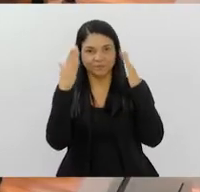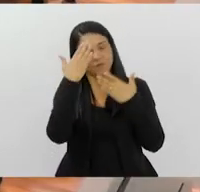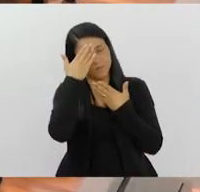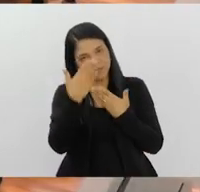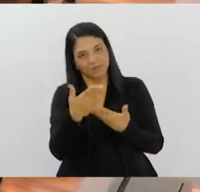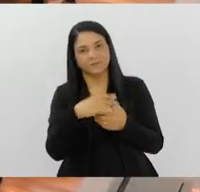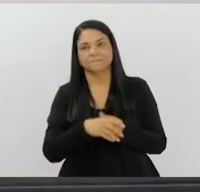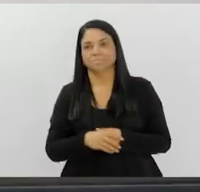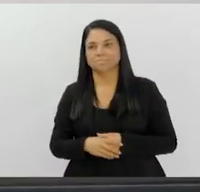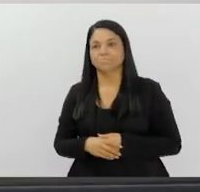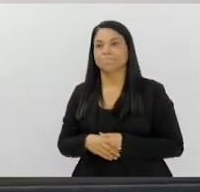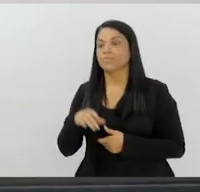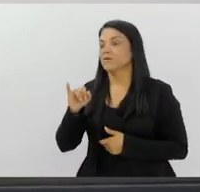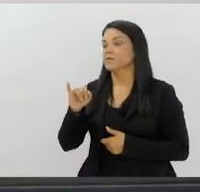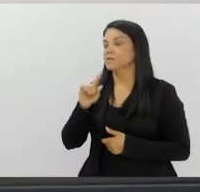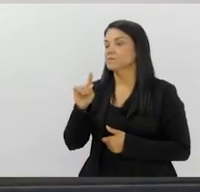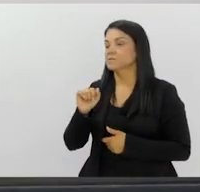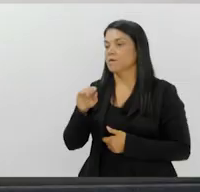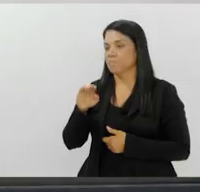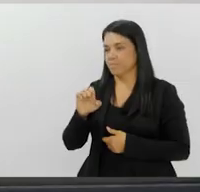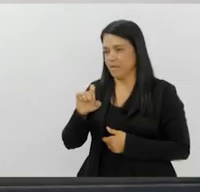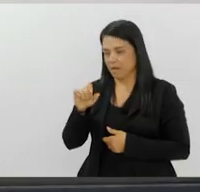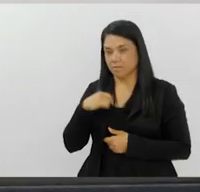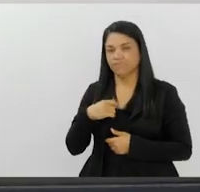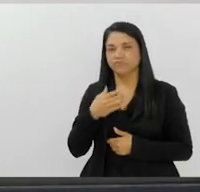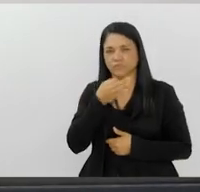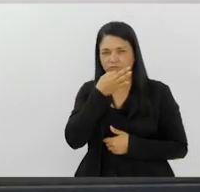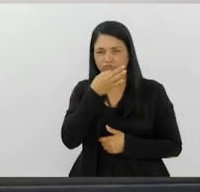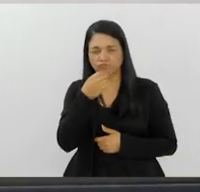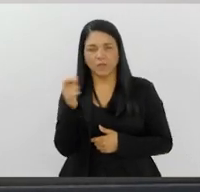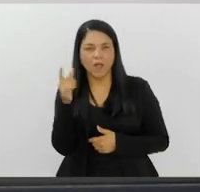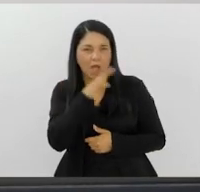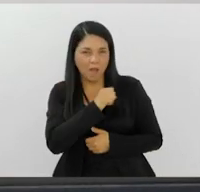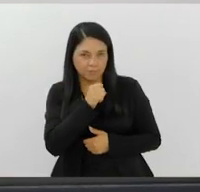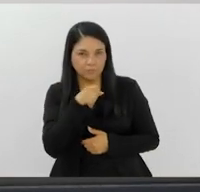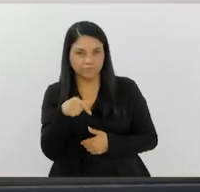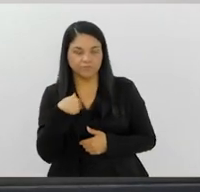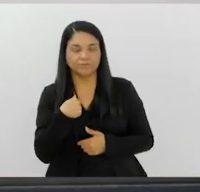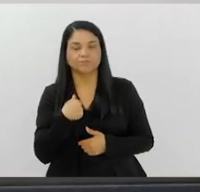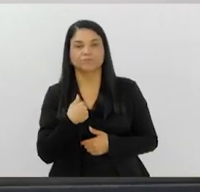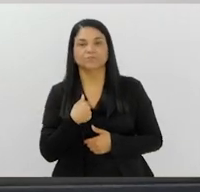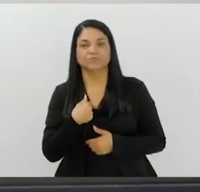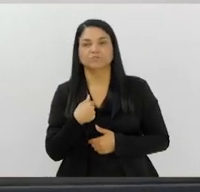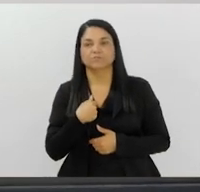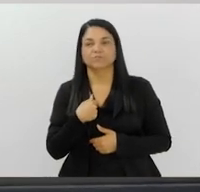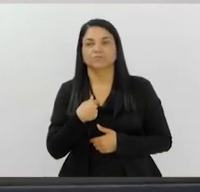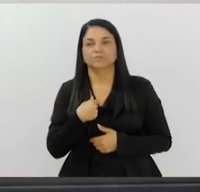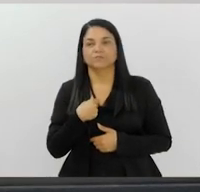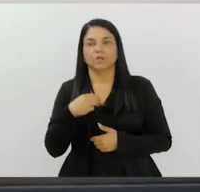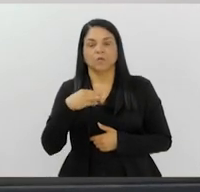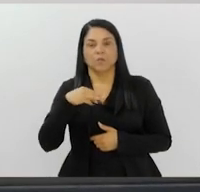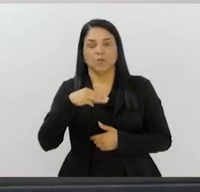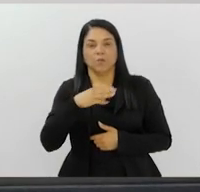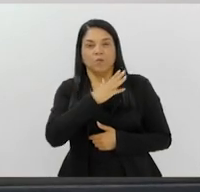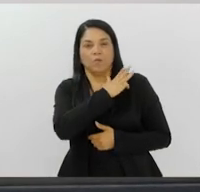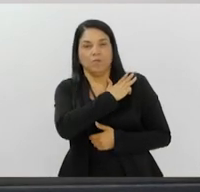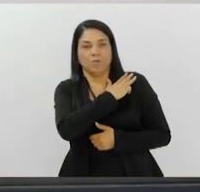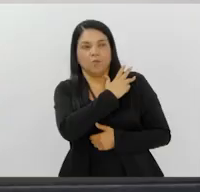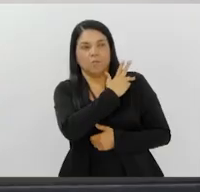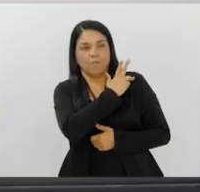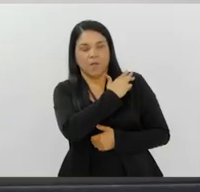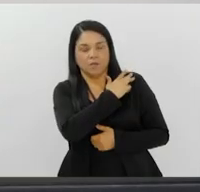o Isabela Deixa eu fazer dois pequenos comentários muito rapidinho a gente já tá terminando temos o major e temos uma última